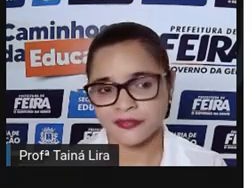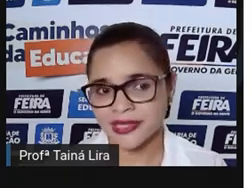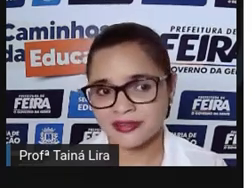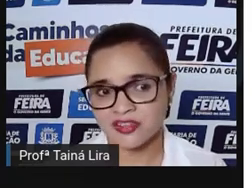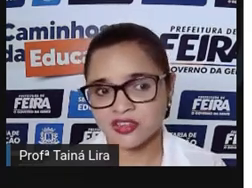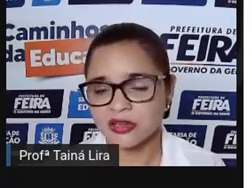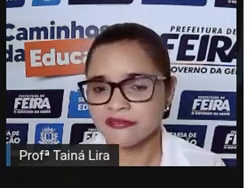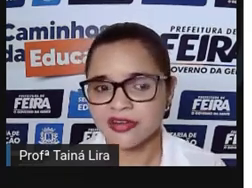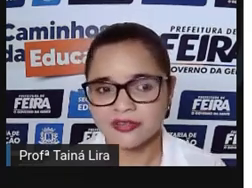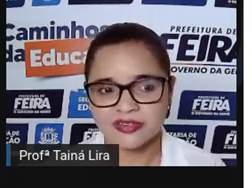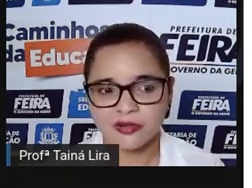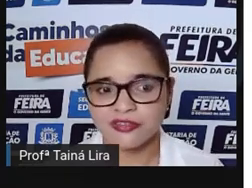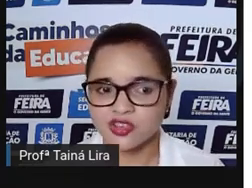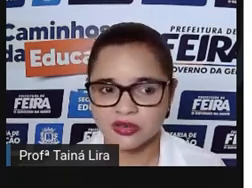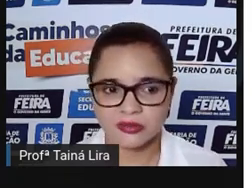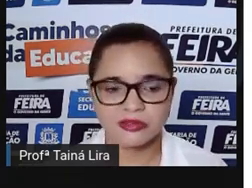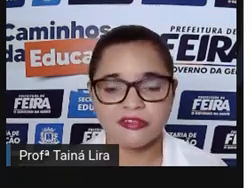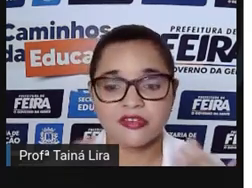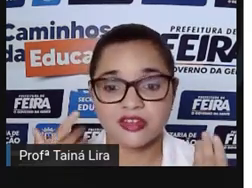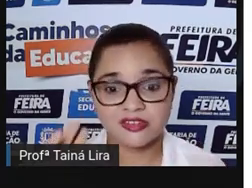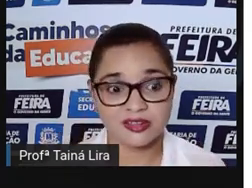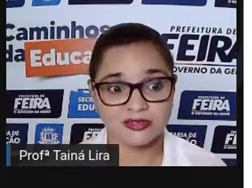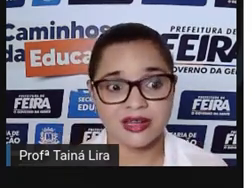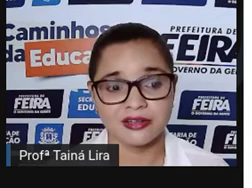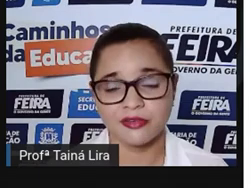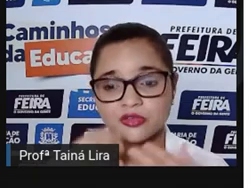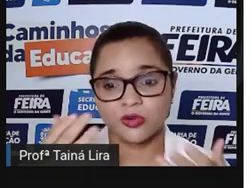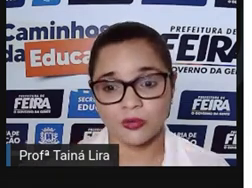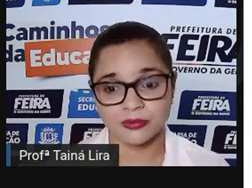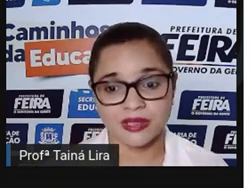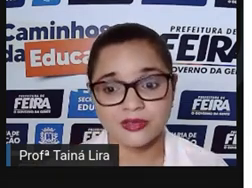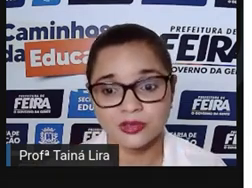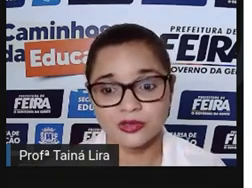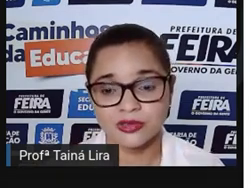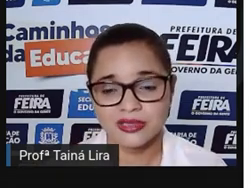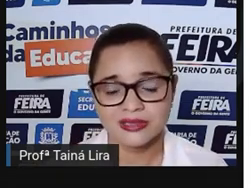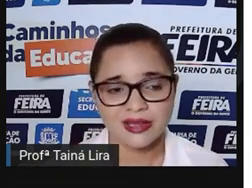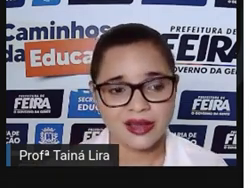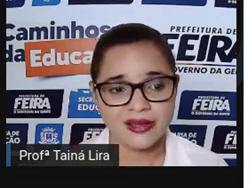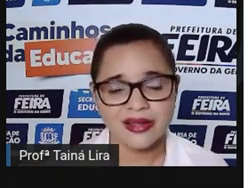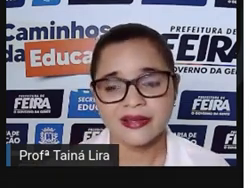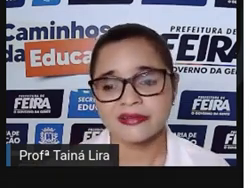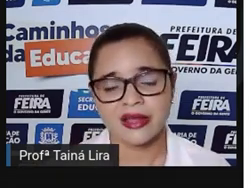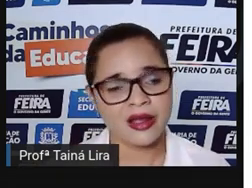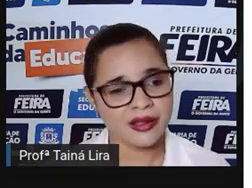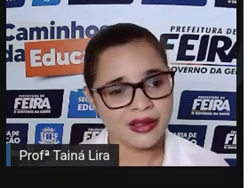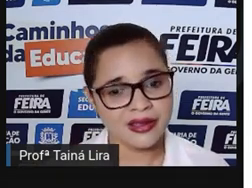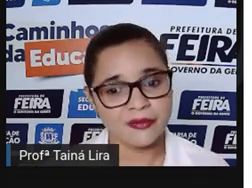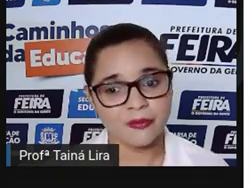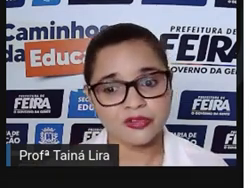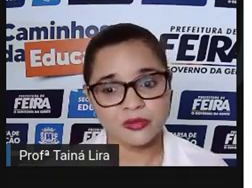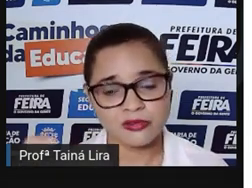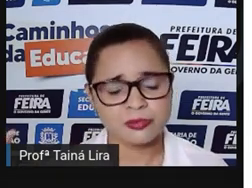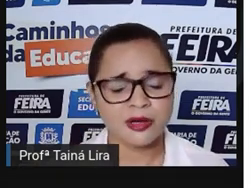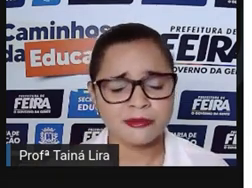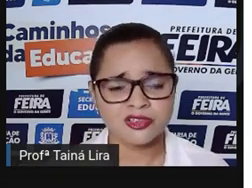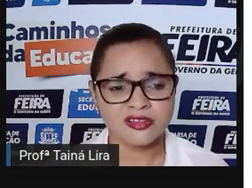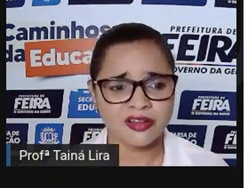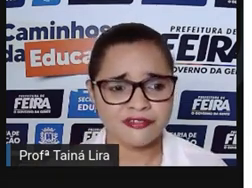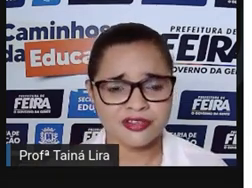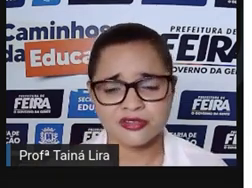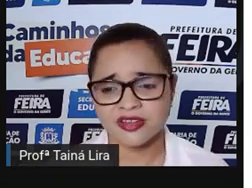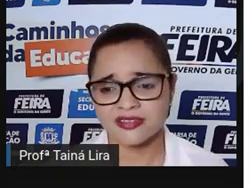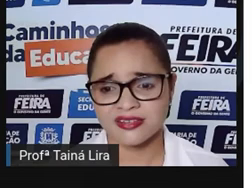outras atividades que a gente não vai usar o videogame, não vai usar o celular, não vai usar o computador, tá? Os